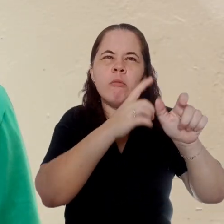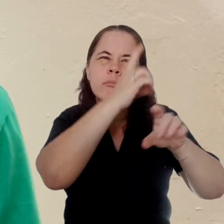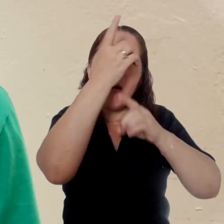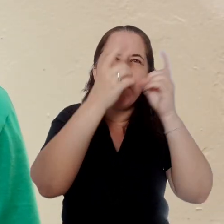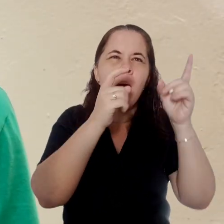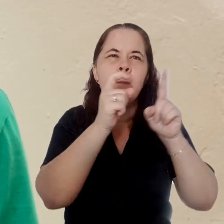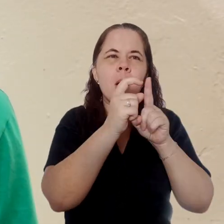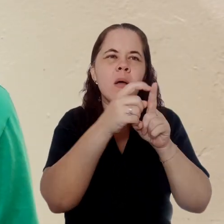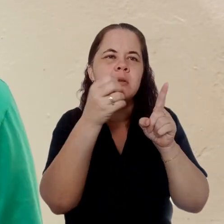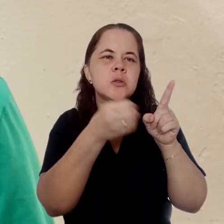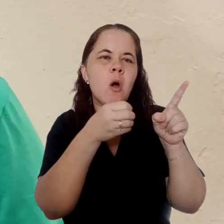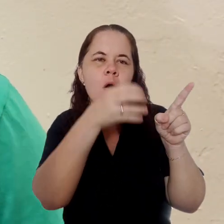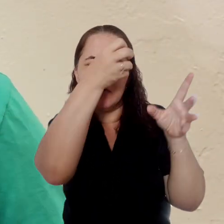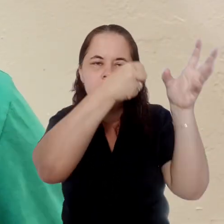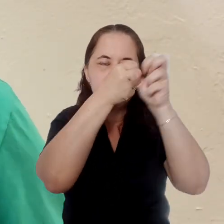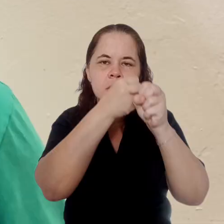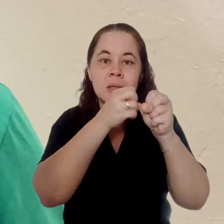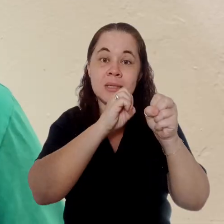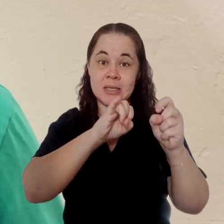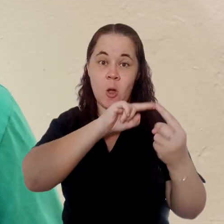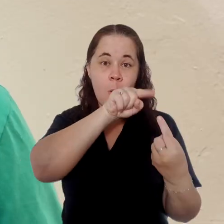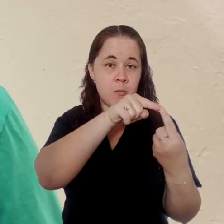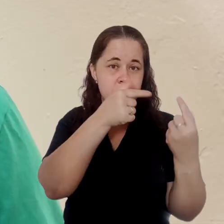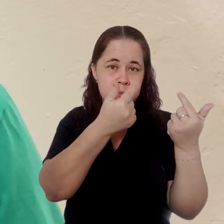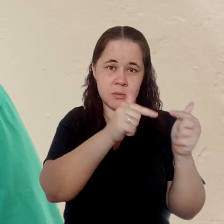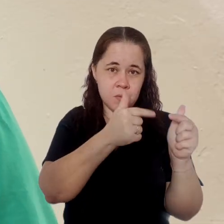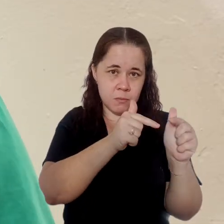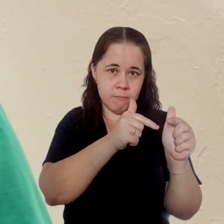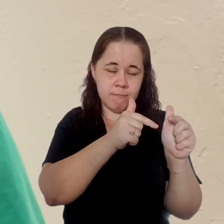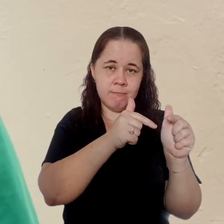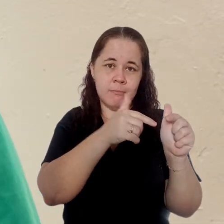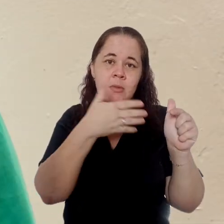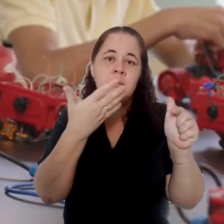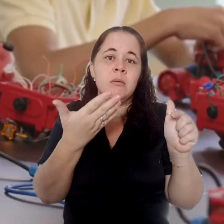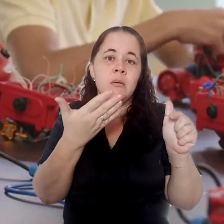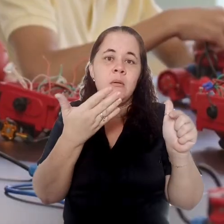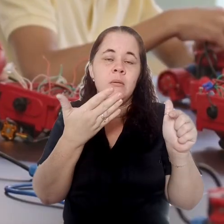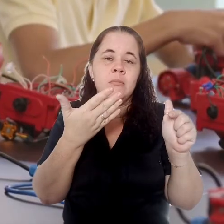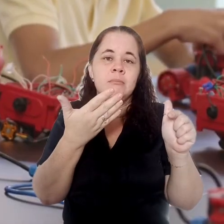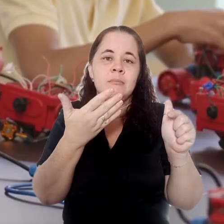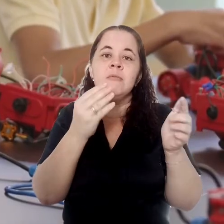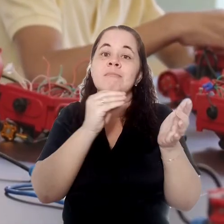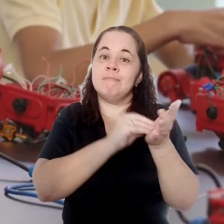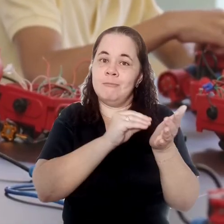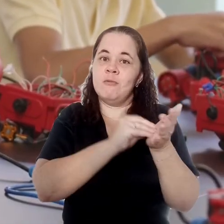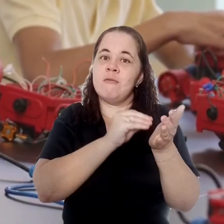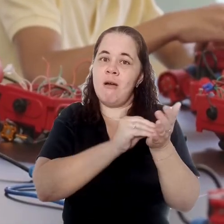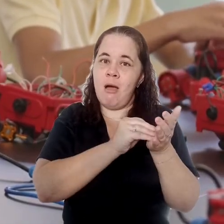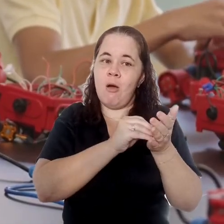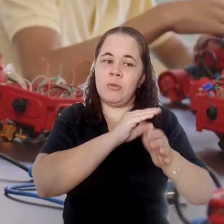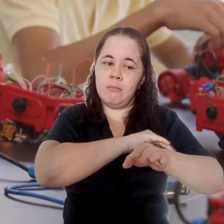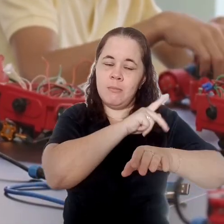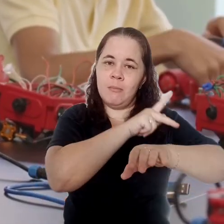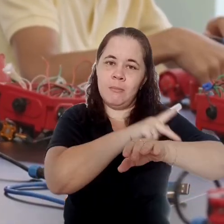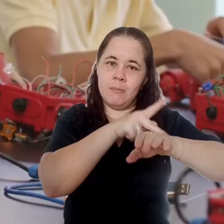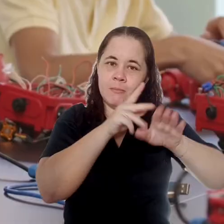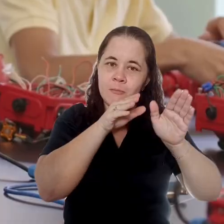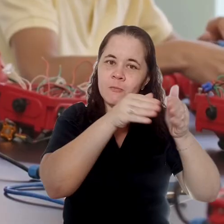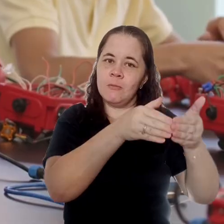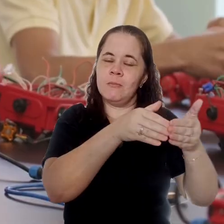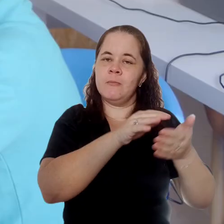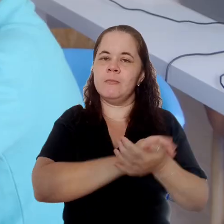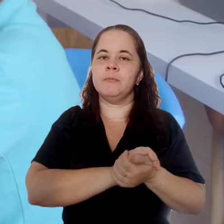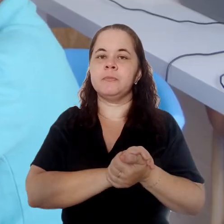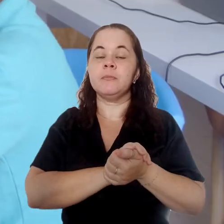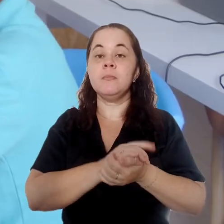descobrir palavras novas, se ela não tem uma intencionalidade, ela não vai ter um objetivo. Existem alguns jogos que estimulam o